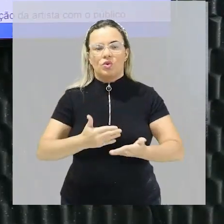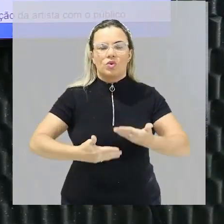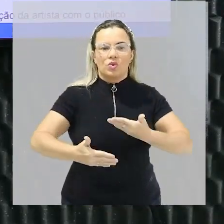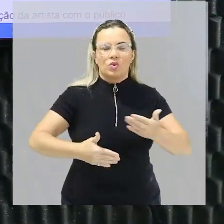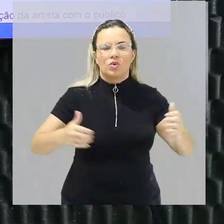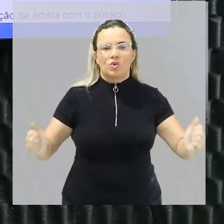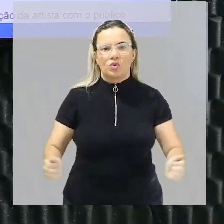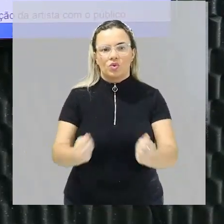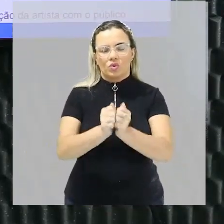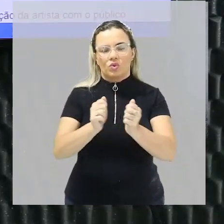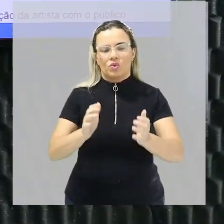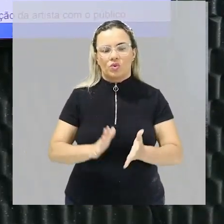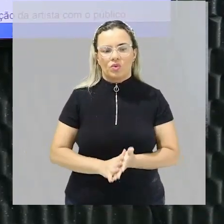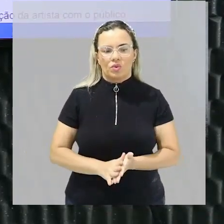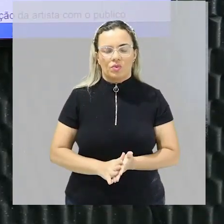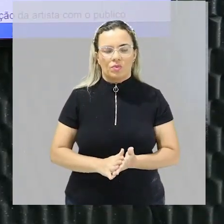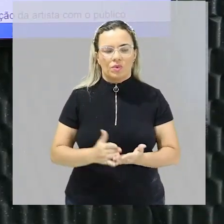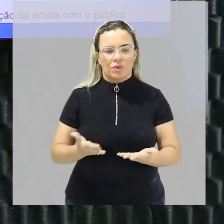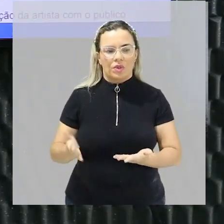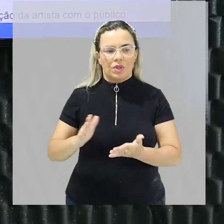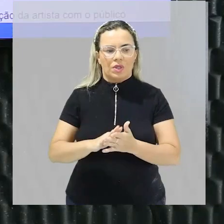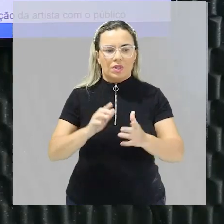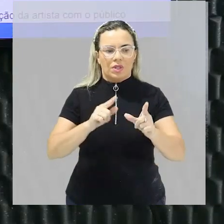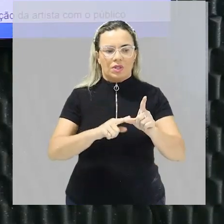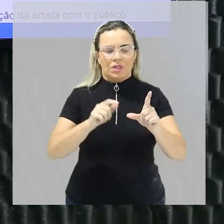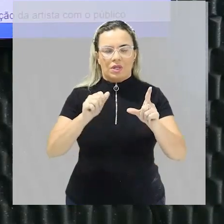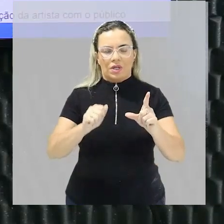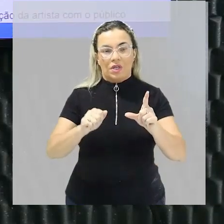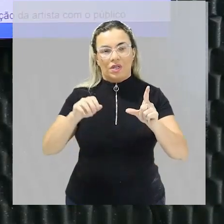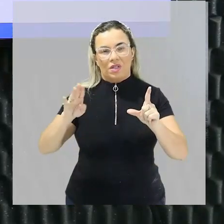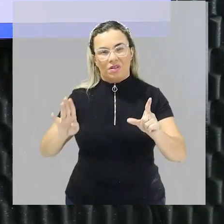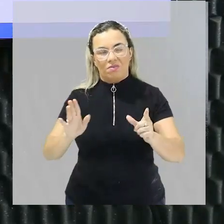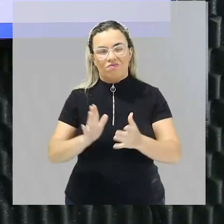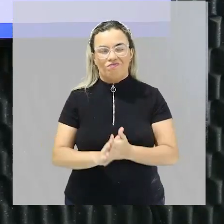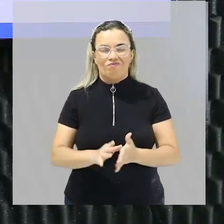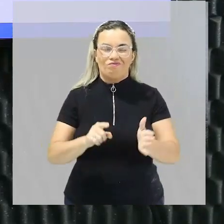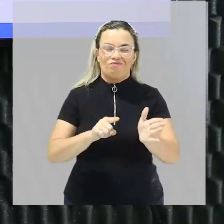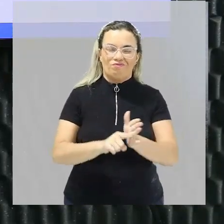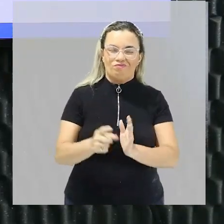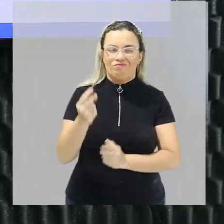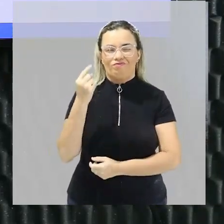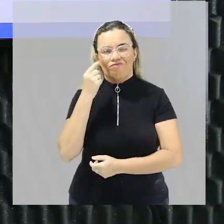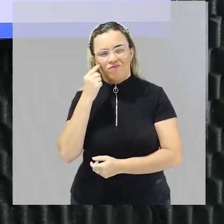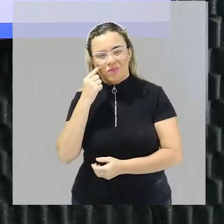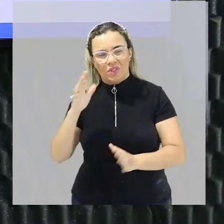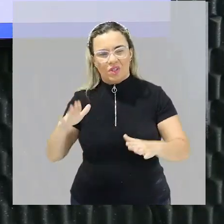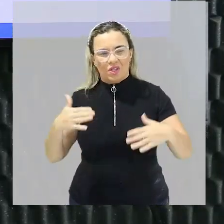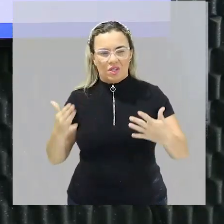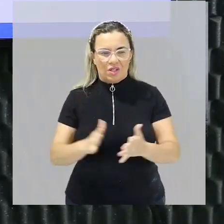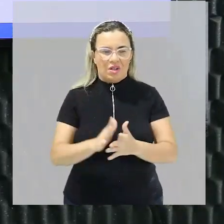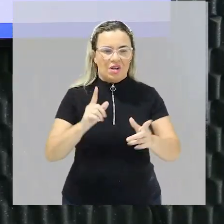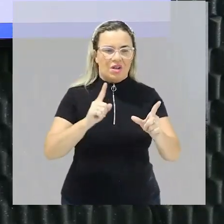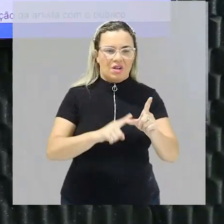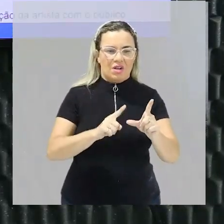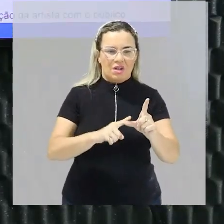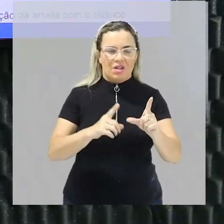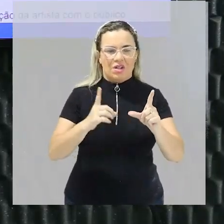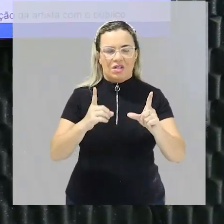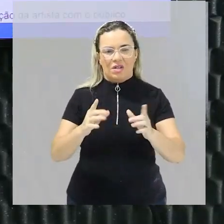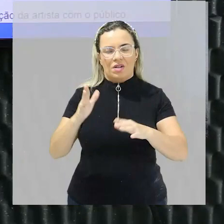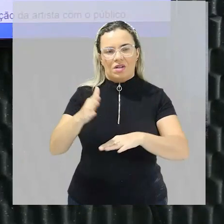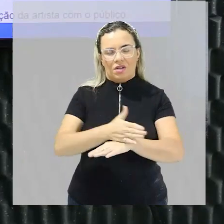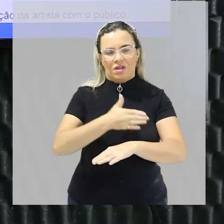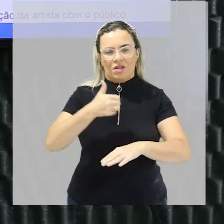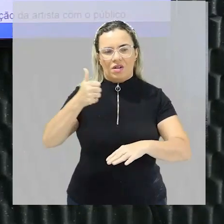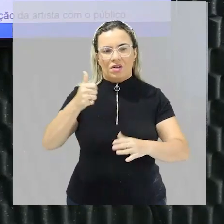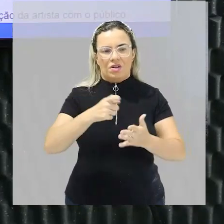e a letra B nos deixam muitas dúvidas e nos deixam muitas lacunas. A letra D é que melhor se aproxima de algo que está